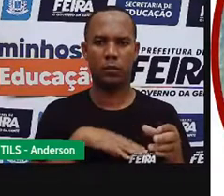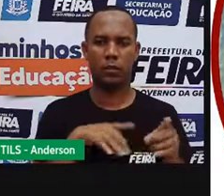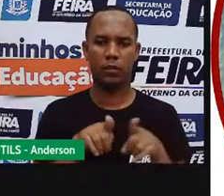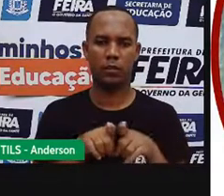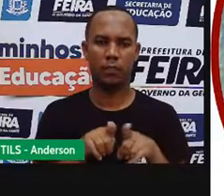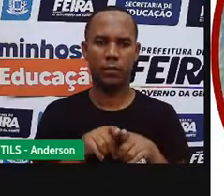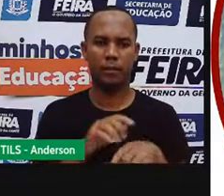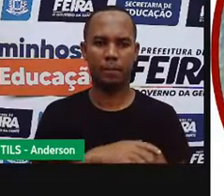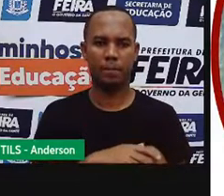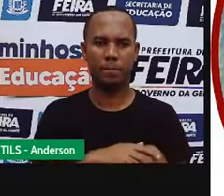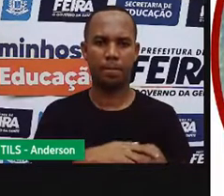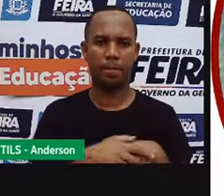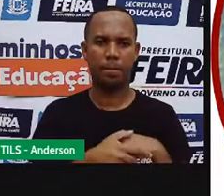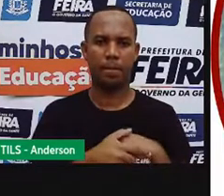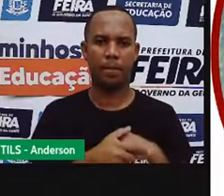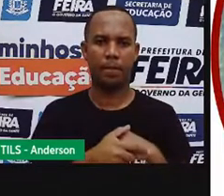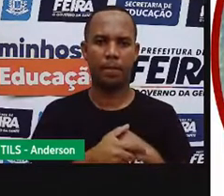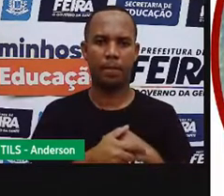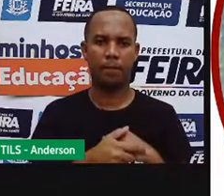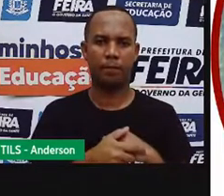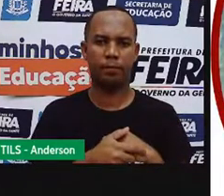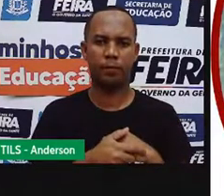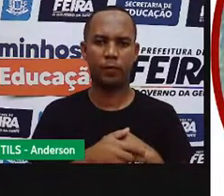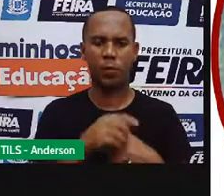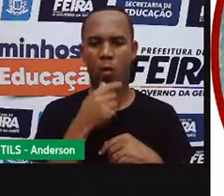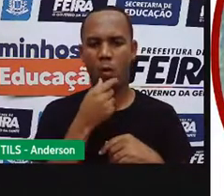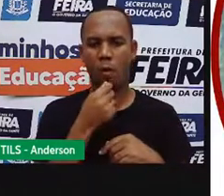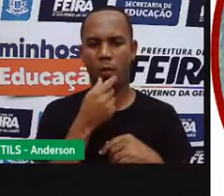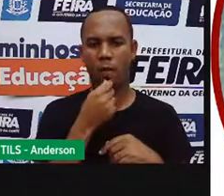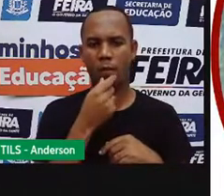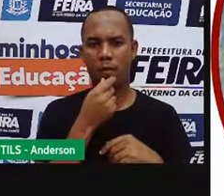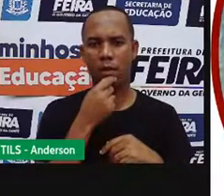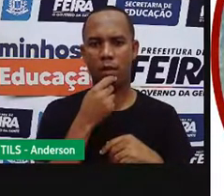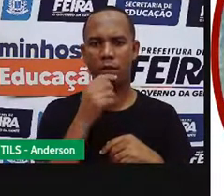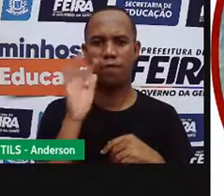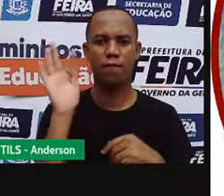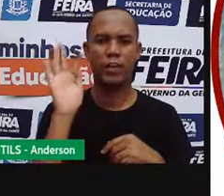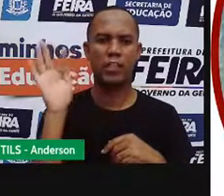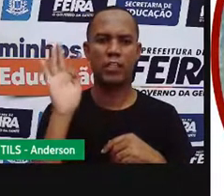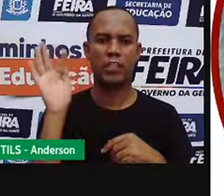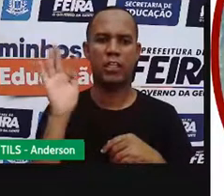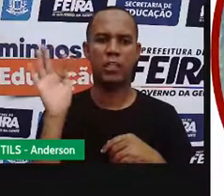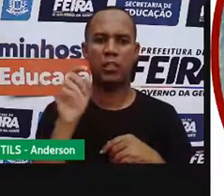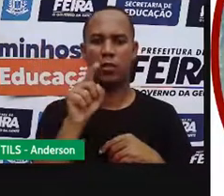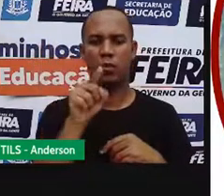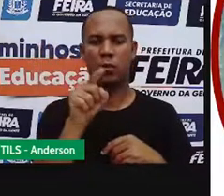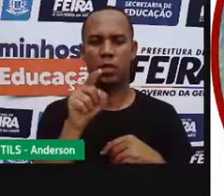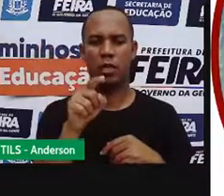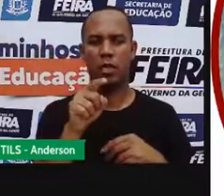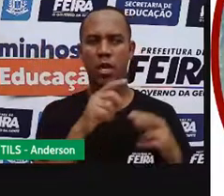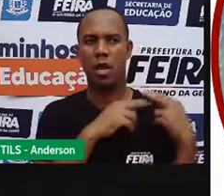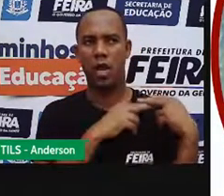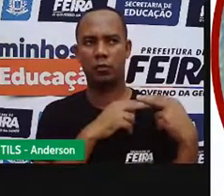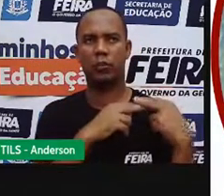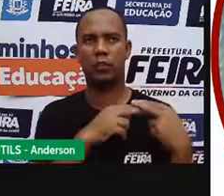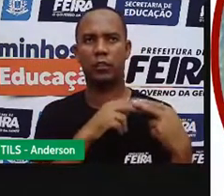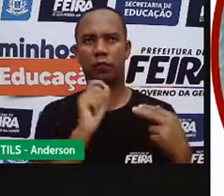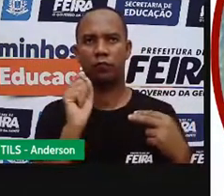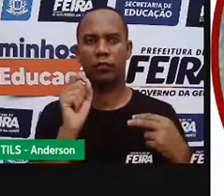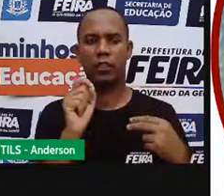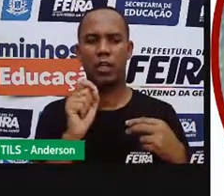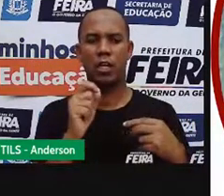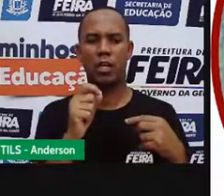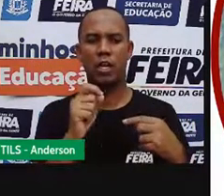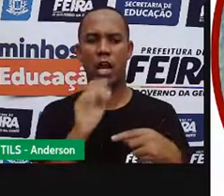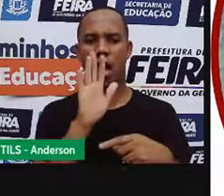E Pierre Labatut, general francês, contratado por Dom Pedro como um reforço na